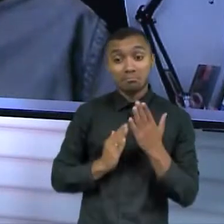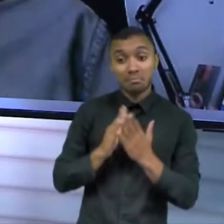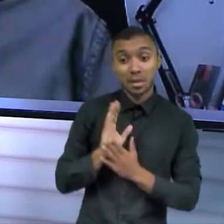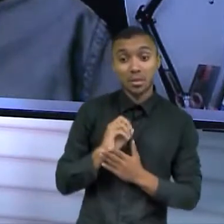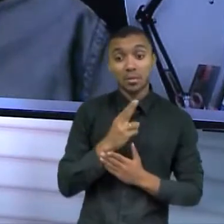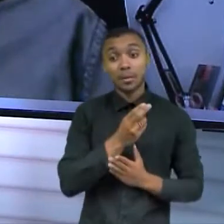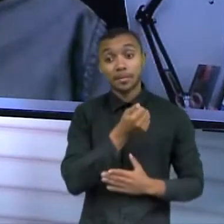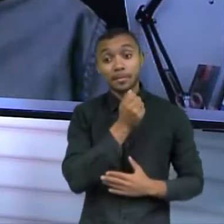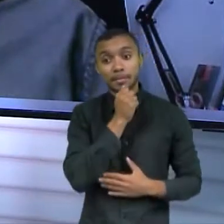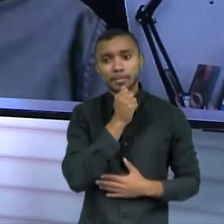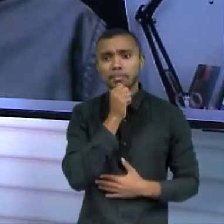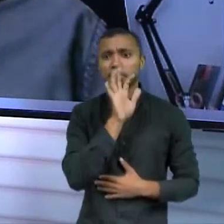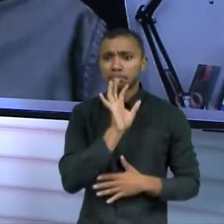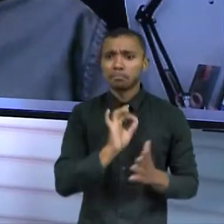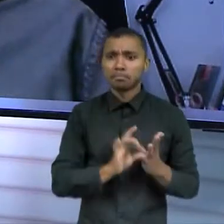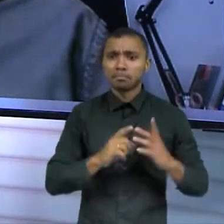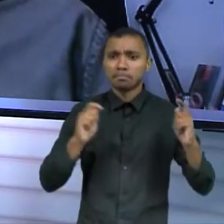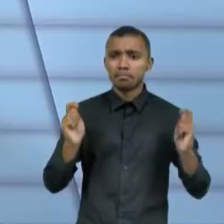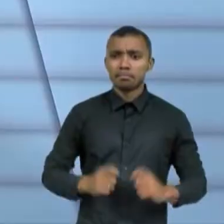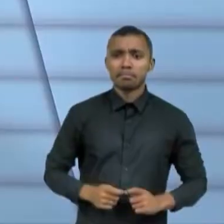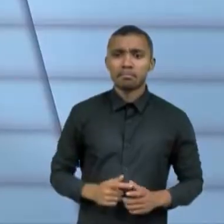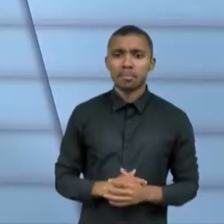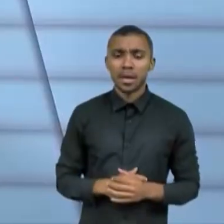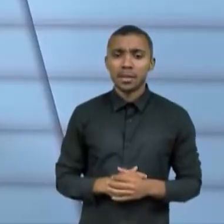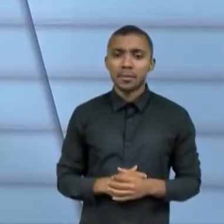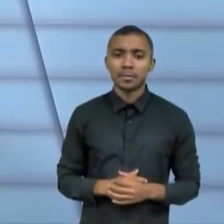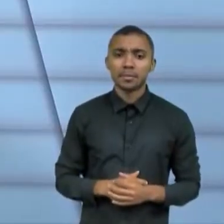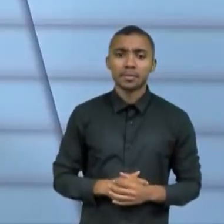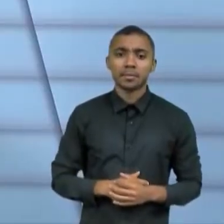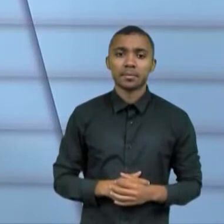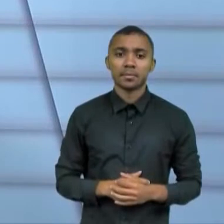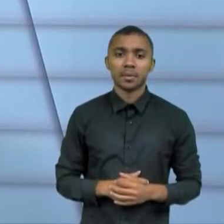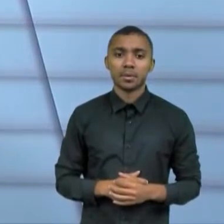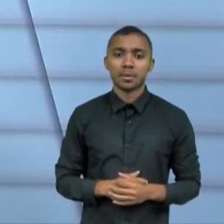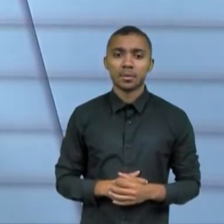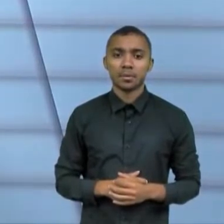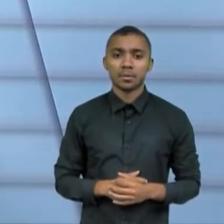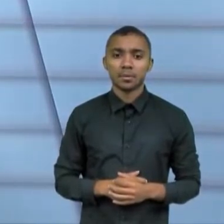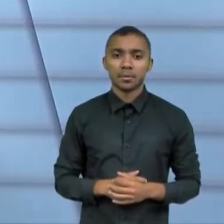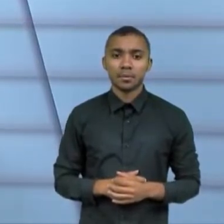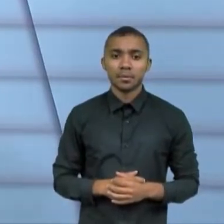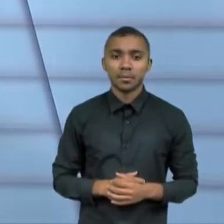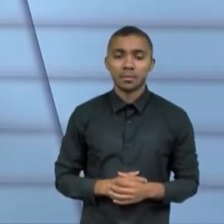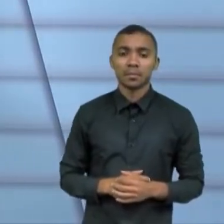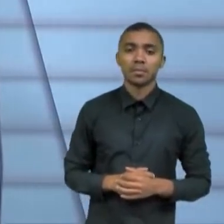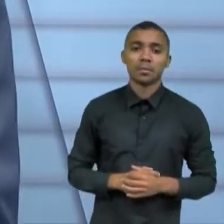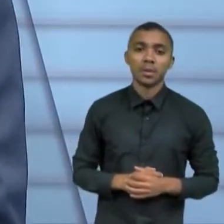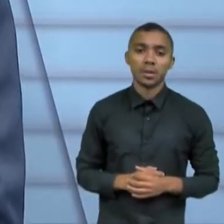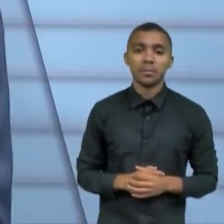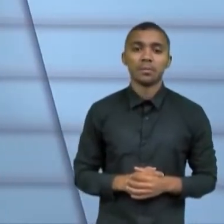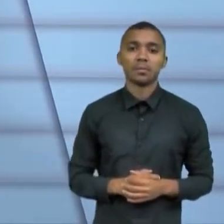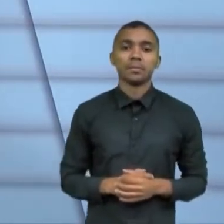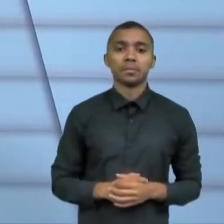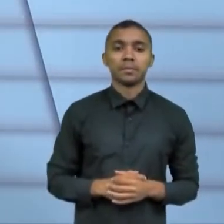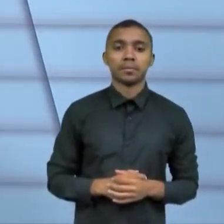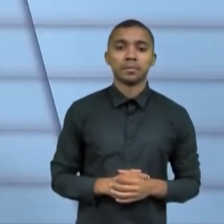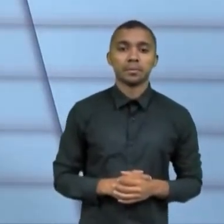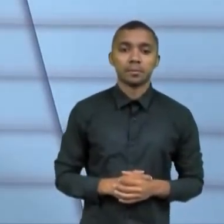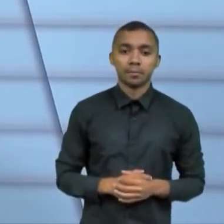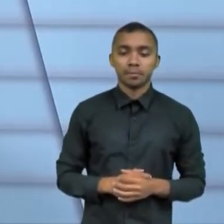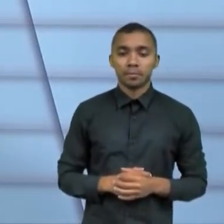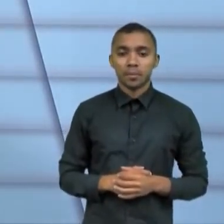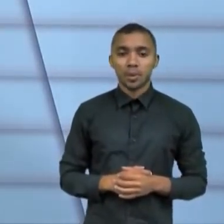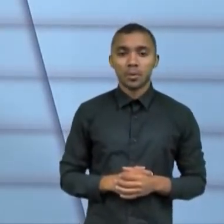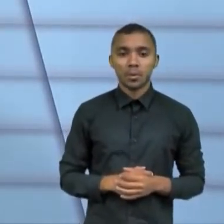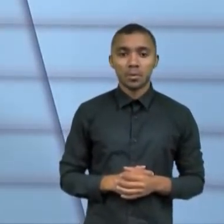Mas, se a gente for olhar a história dos santos da Igreja, muitos eles são humanos, com suas falhas, com suas fragilidades, com suas fraquezas, não é